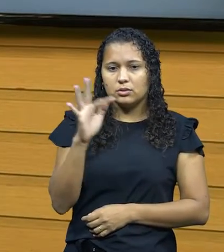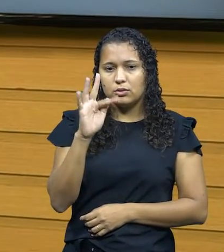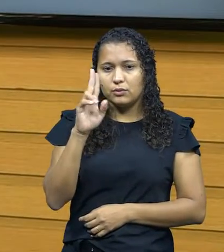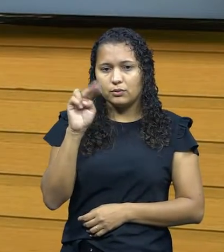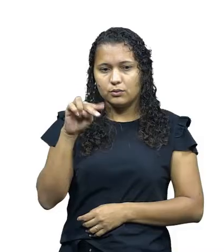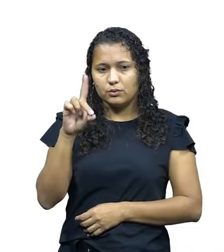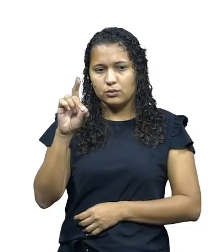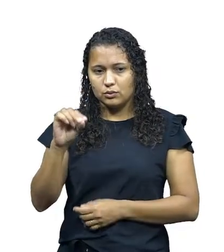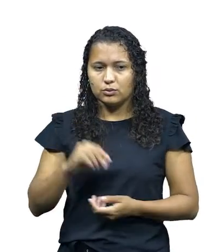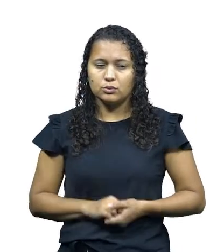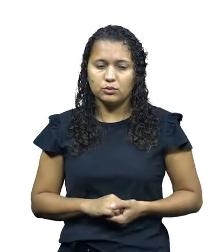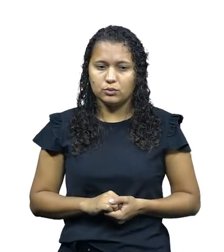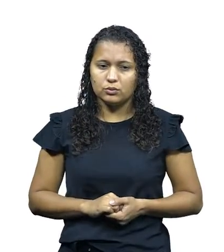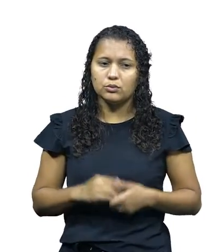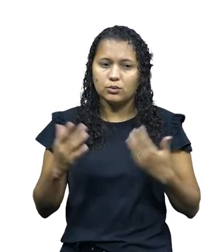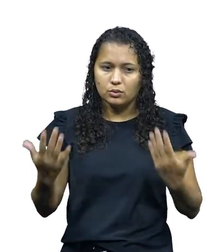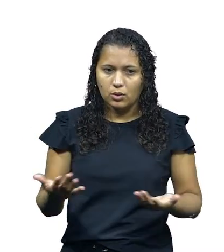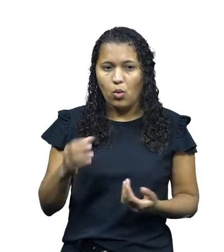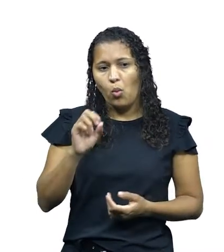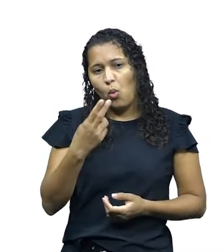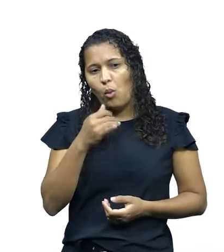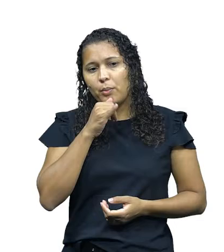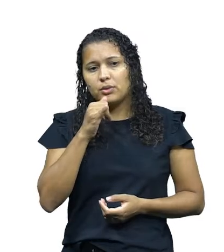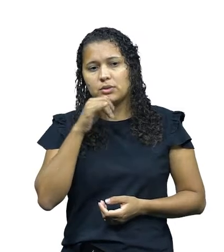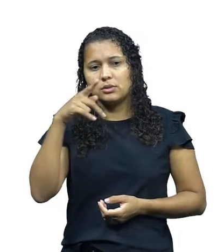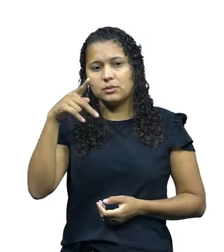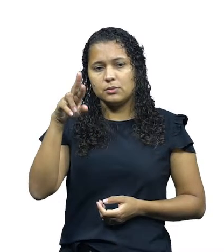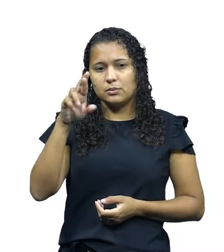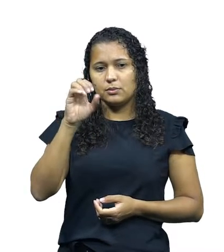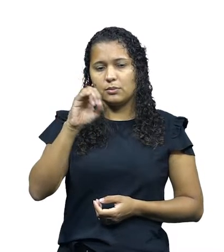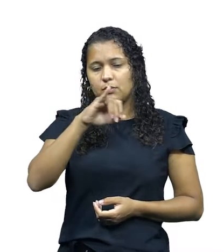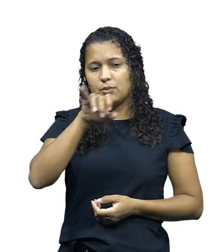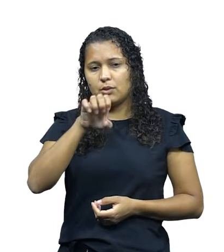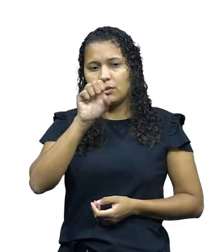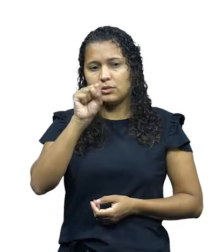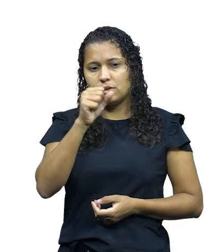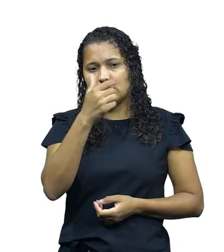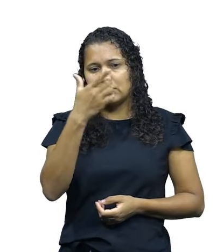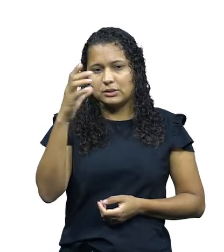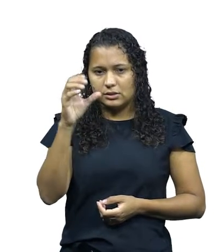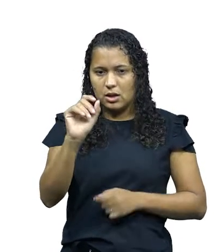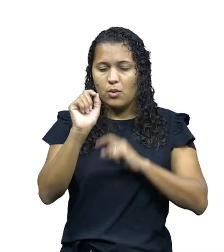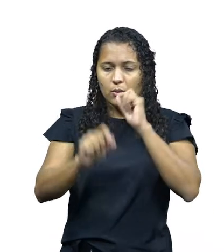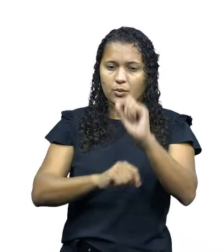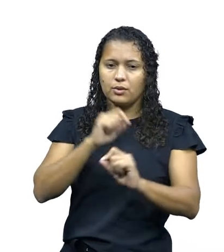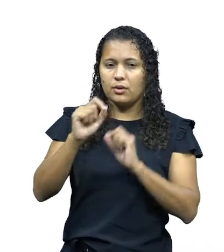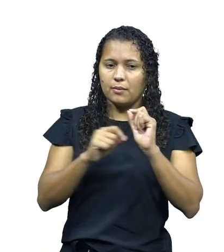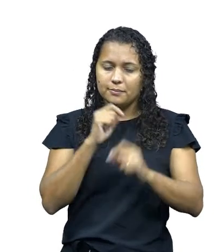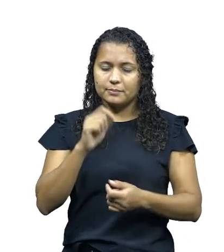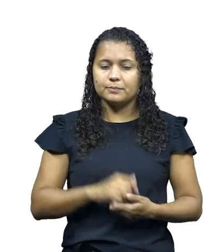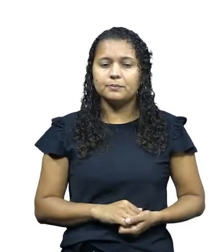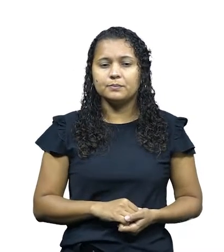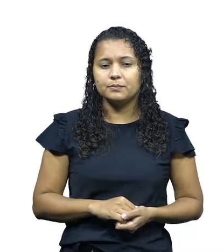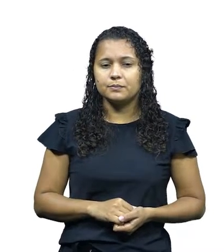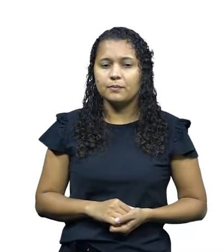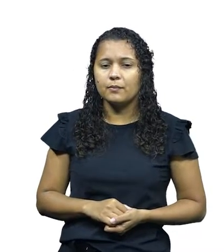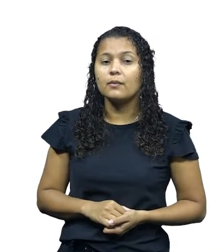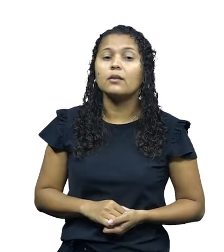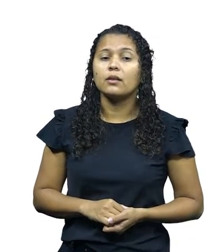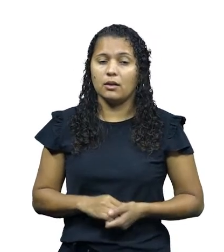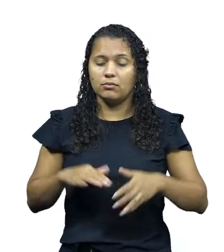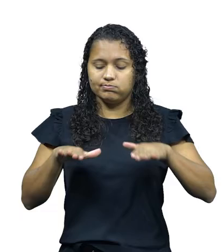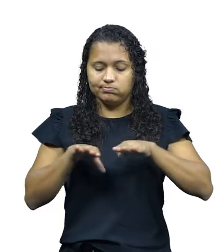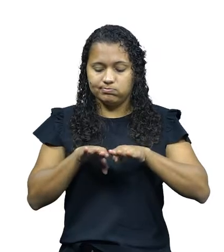a dinâmica. Então, o plano de fundo, plano de projeção, desculpa, o plano de projeção, ele é